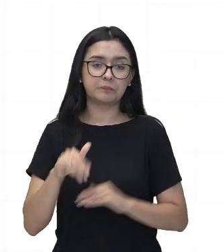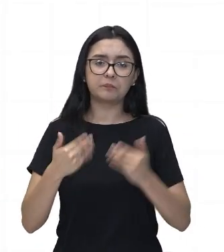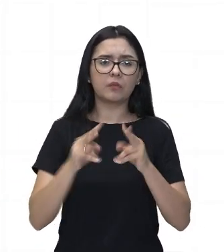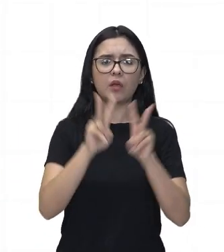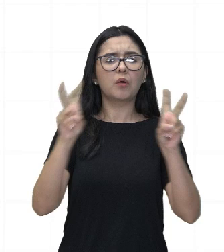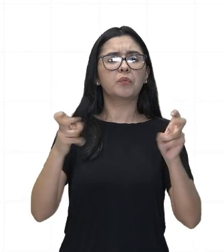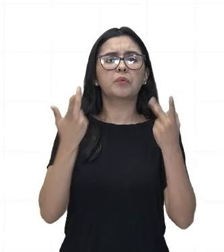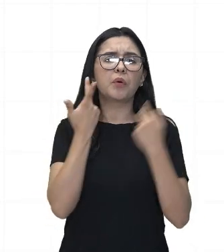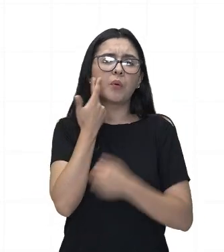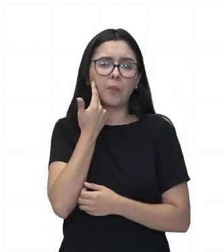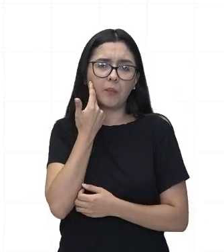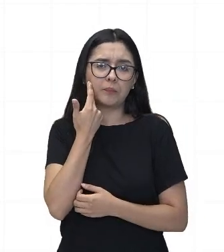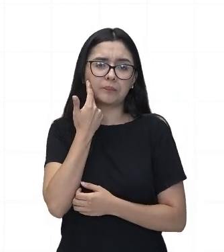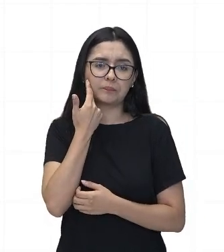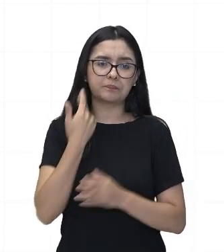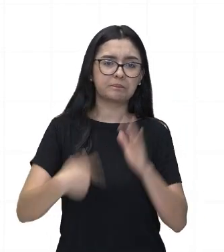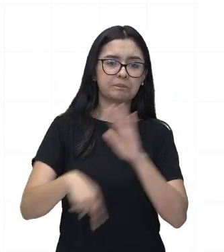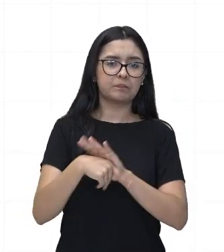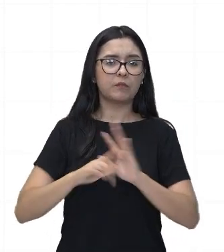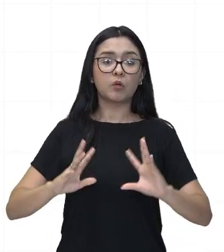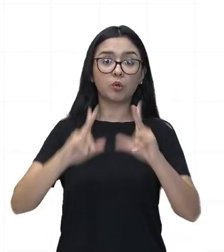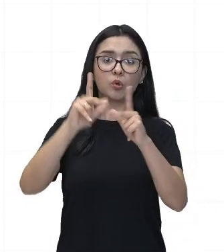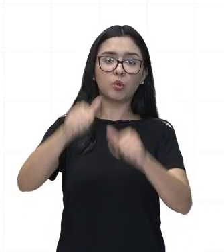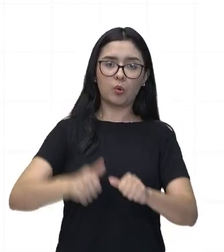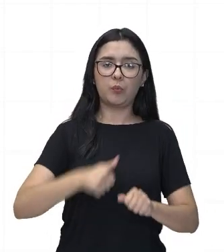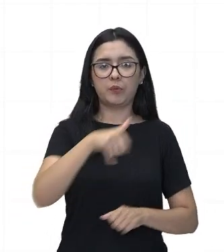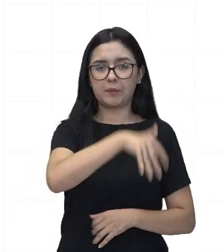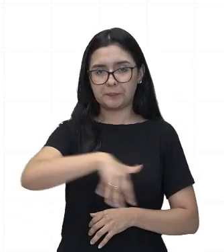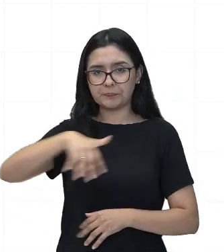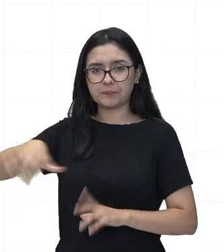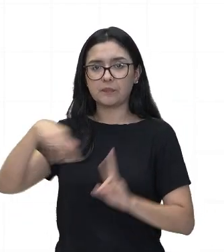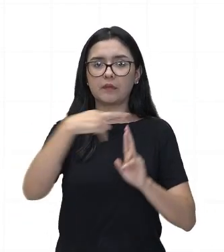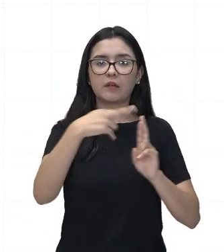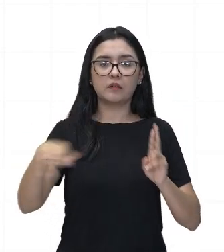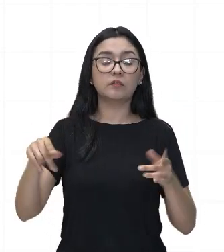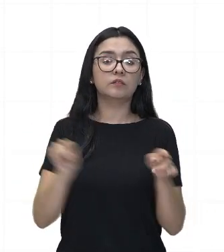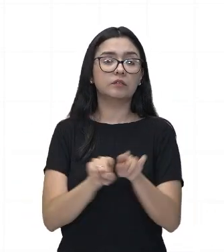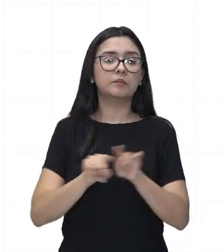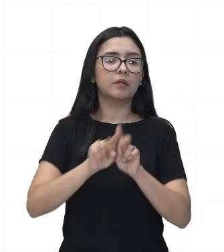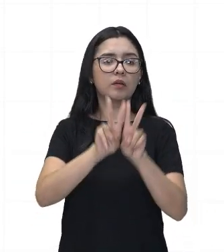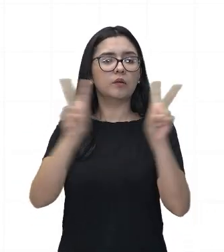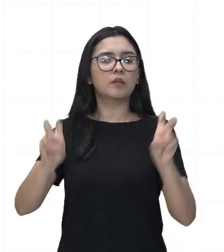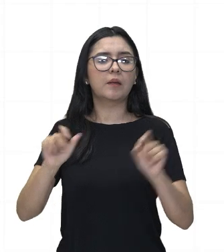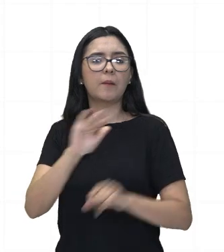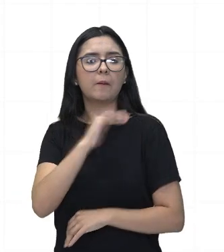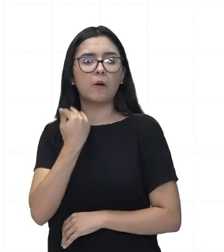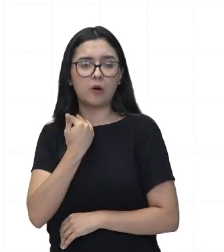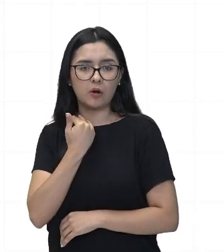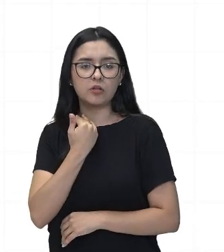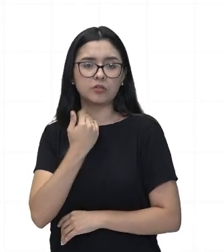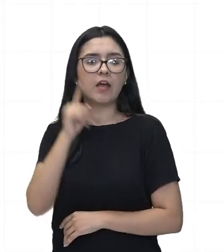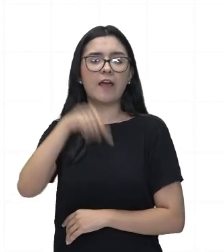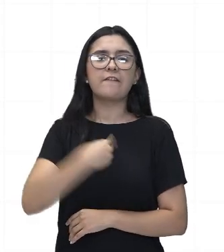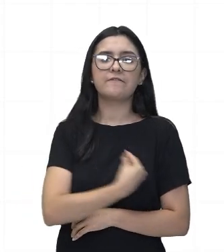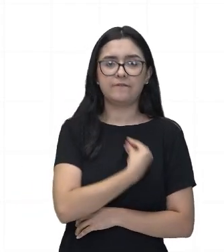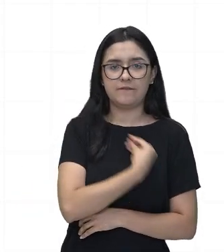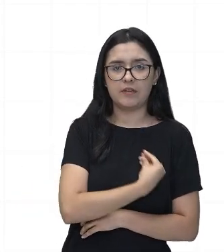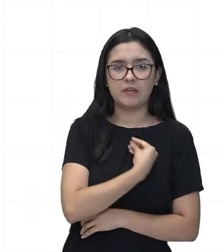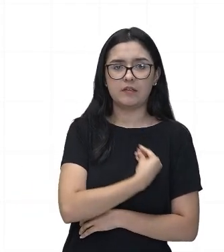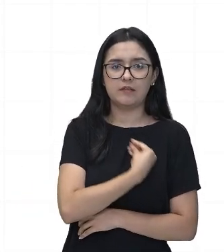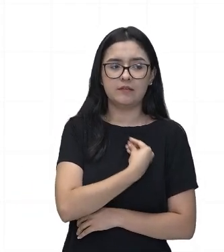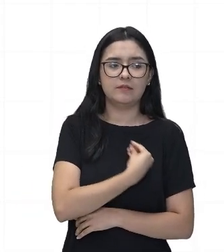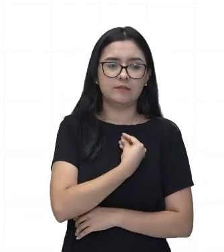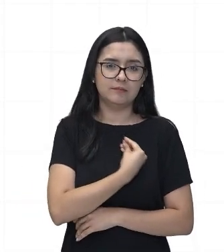temas comuns a todas as religiões, além do tema da morte, é a vida e